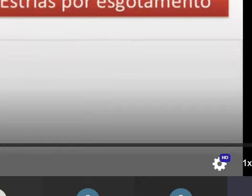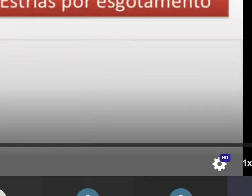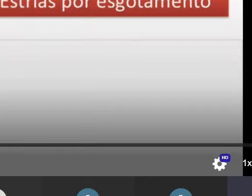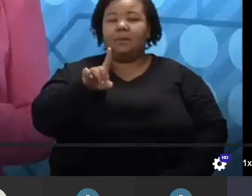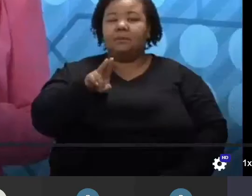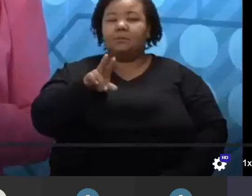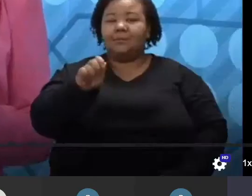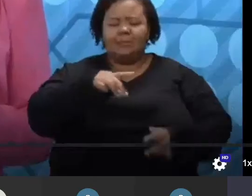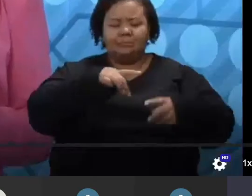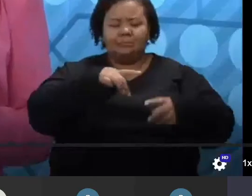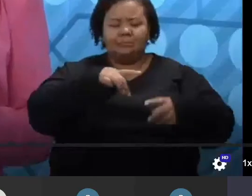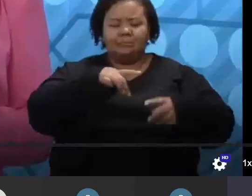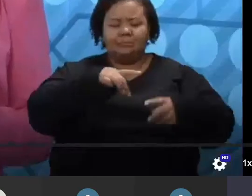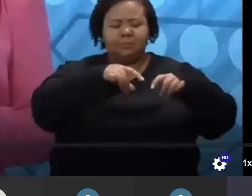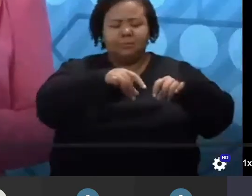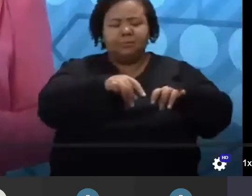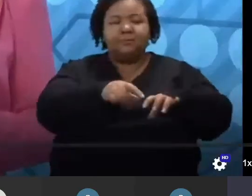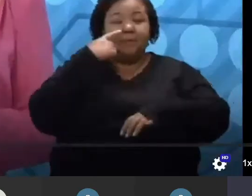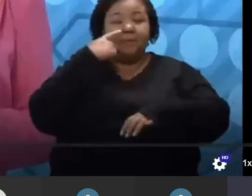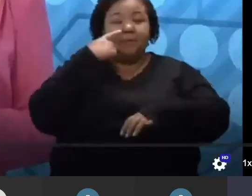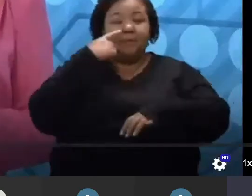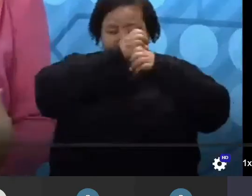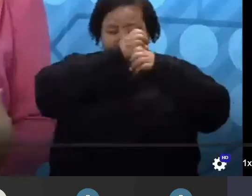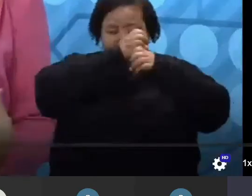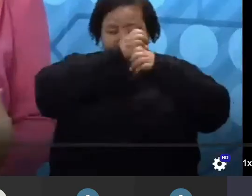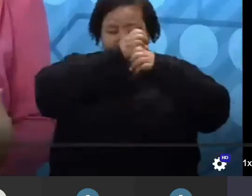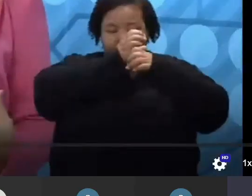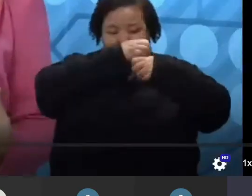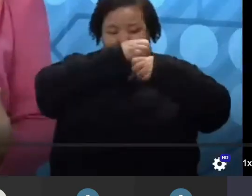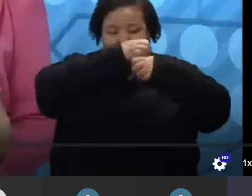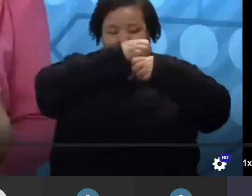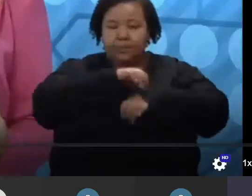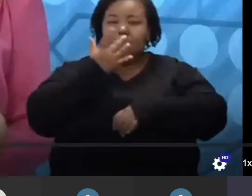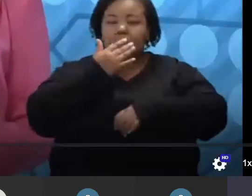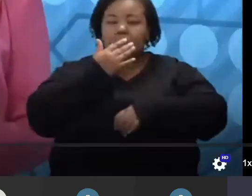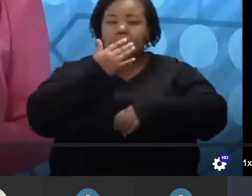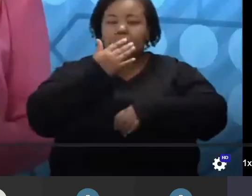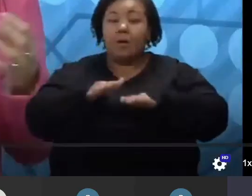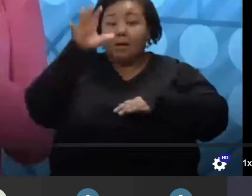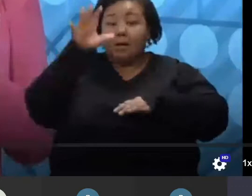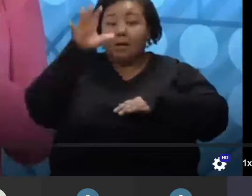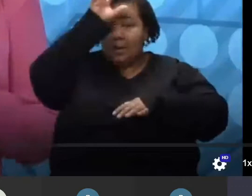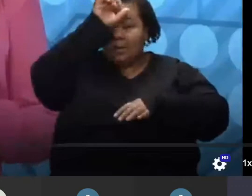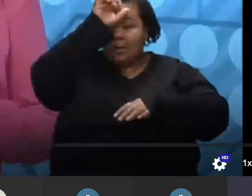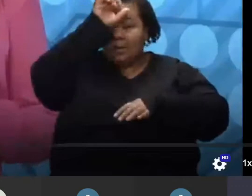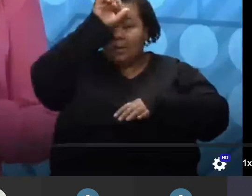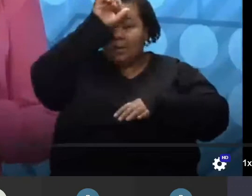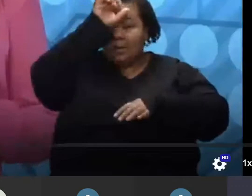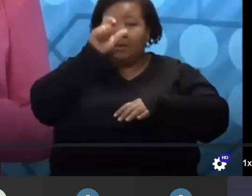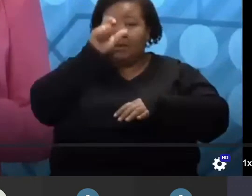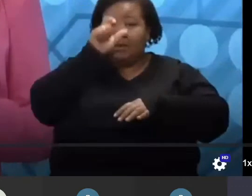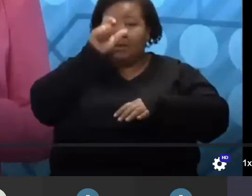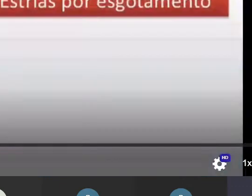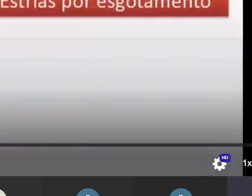Para saber como que nós conseguimos ali fazer com que aprender a semeadura. Você preparou esse meio de